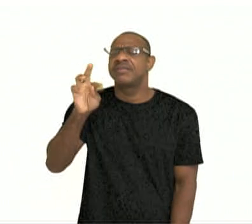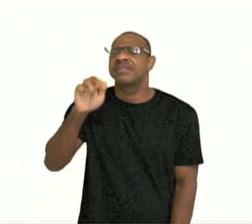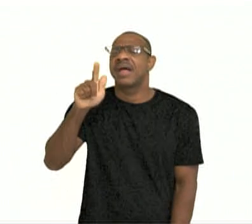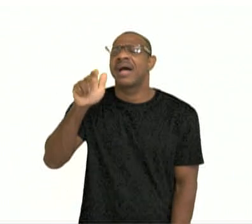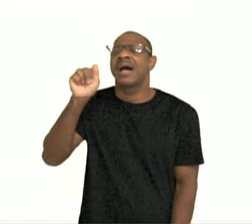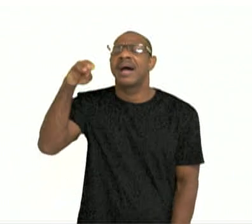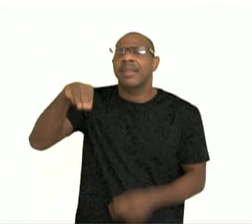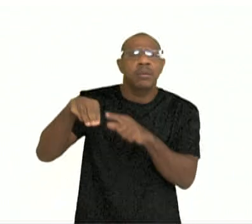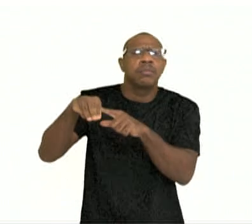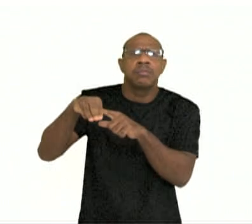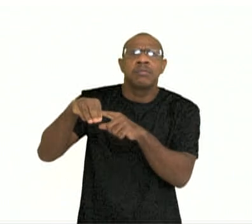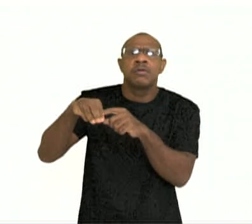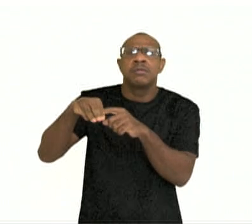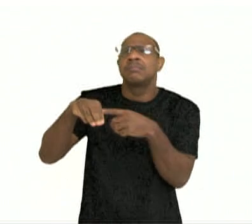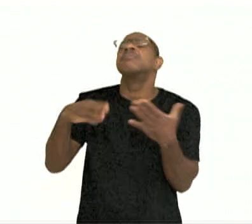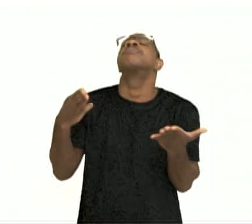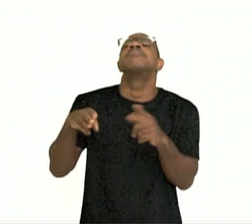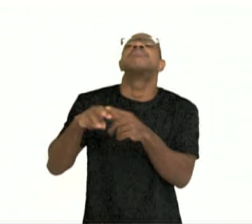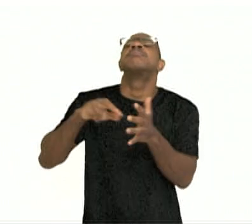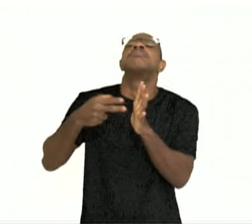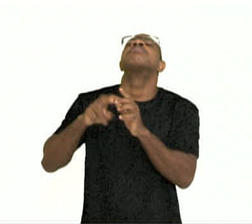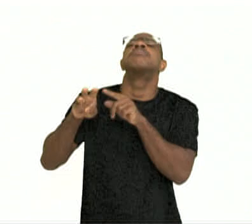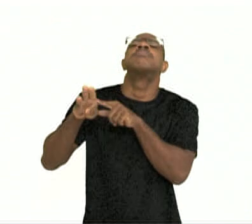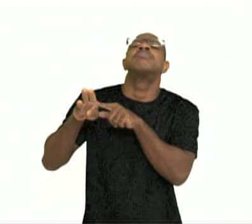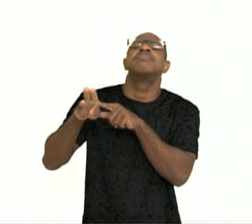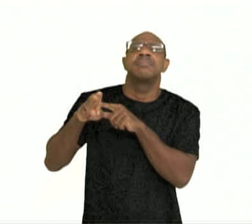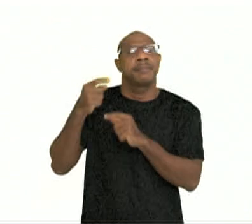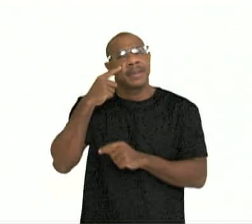Pensa aí que eu volto daqui a pouco conferir contigo.